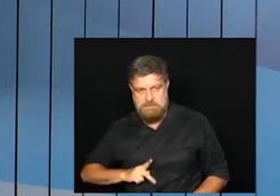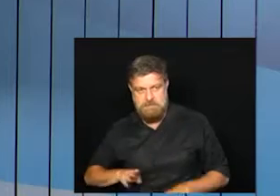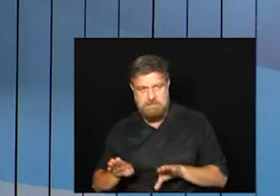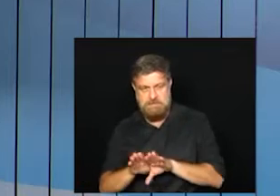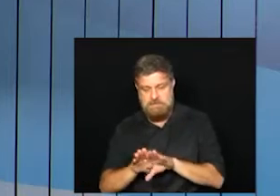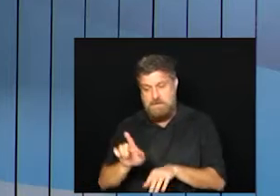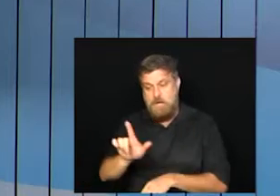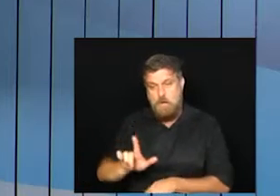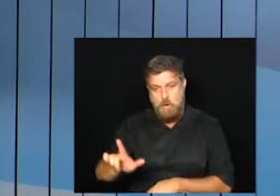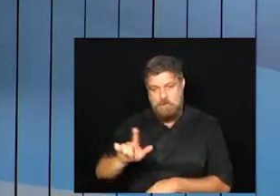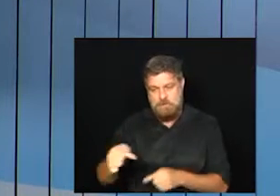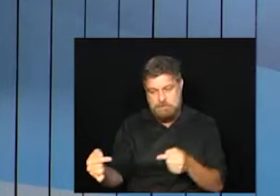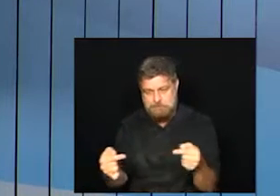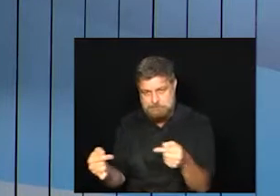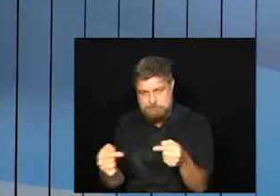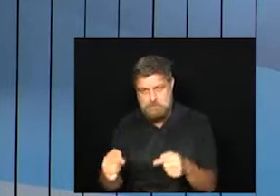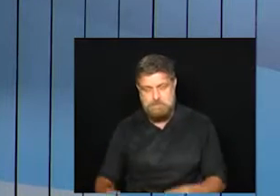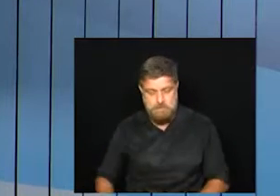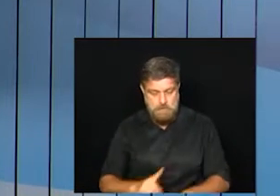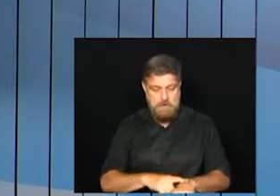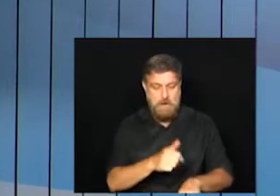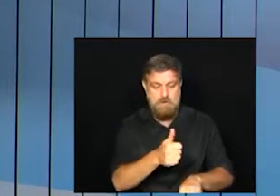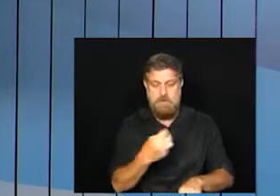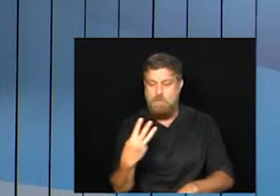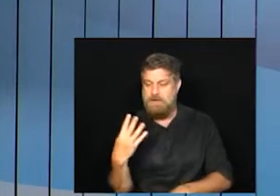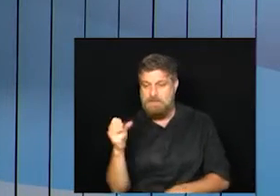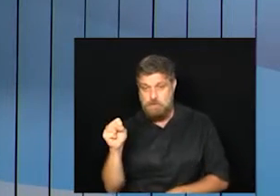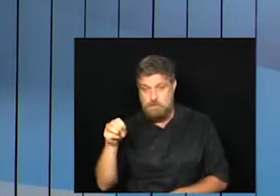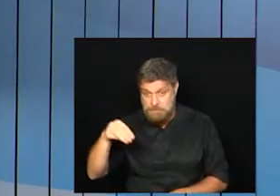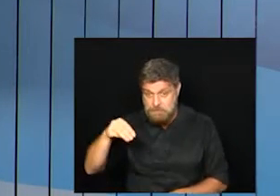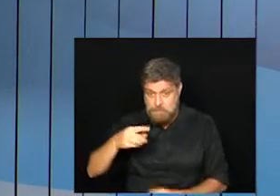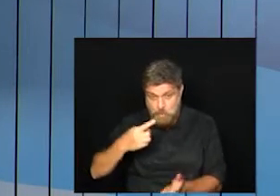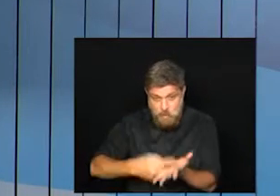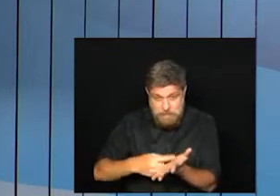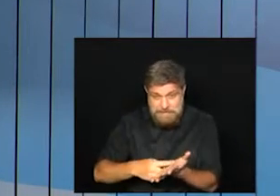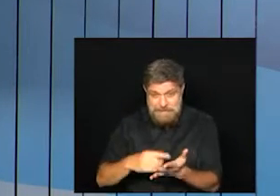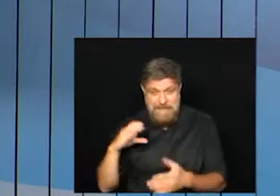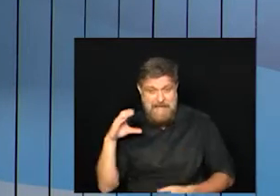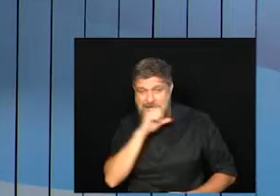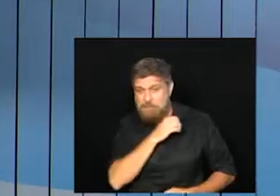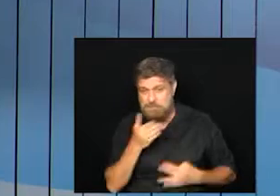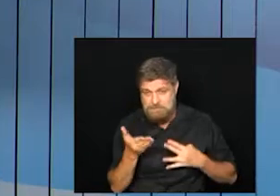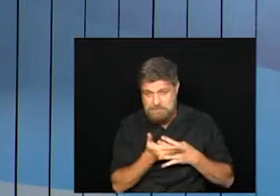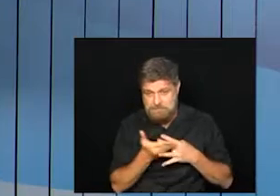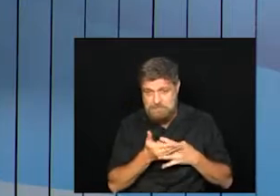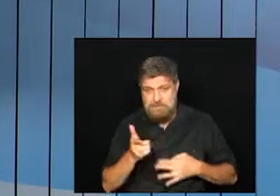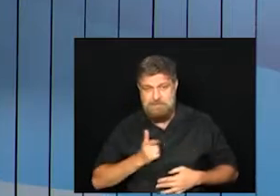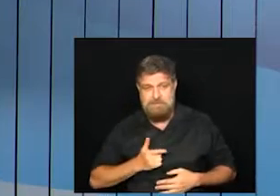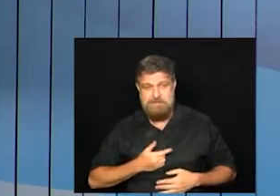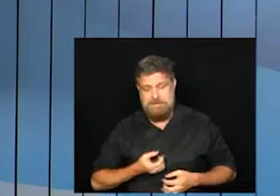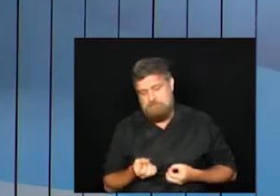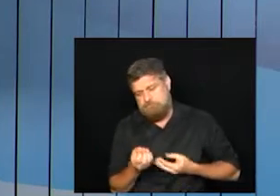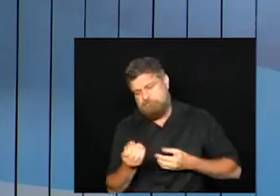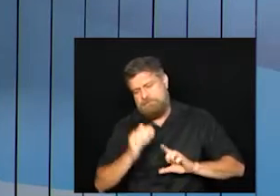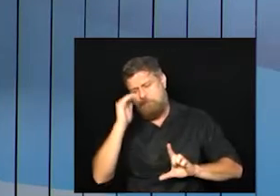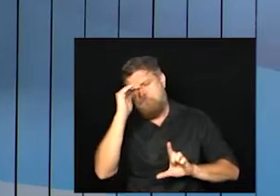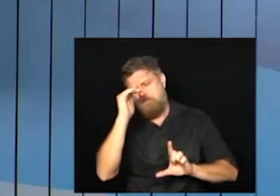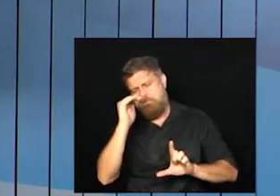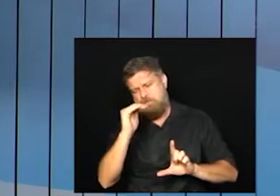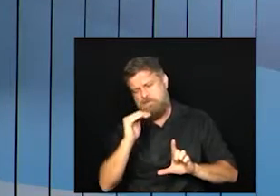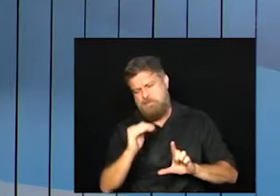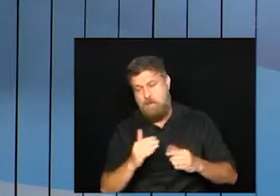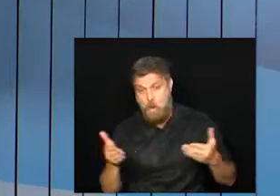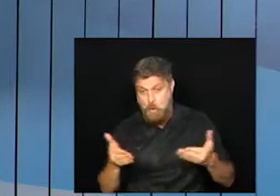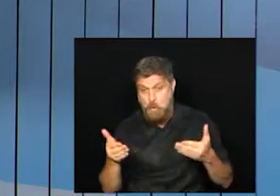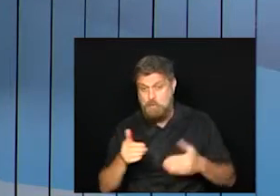e Londrina. 11 horas e 48 minutos, vamos fazer o seguinte, rápido intervalo, tem muitos assuntos para a gente abordar no